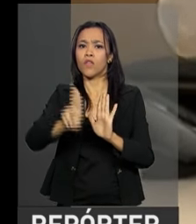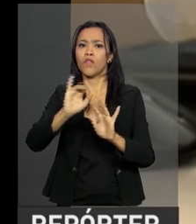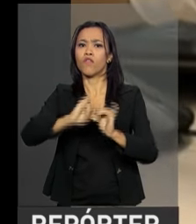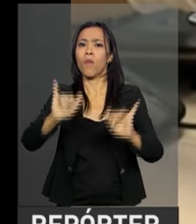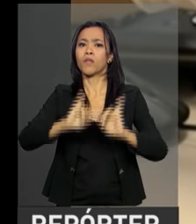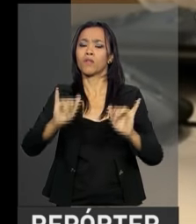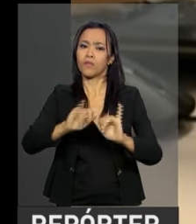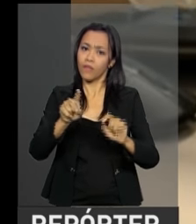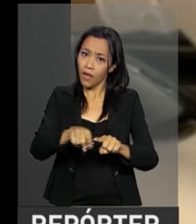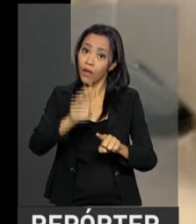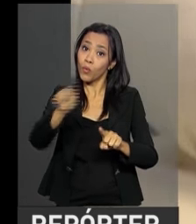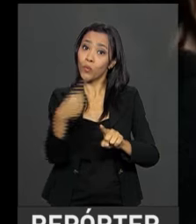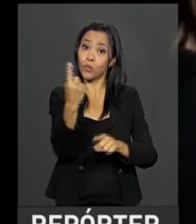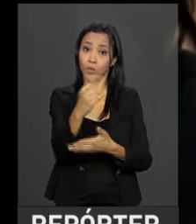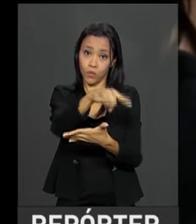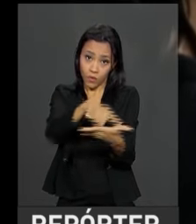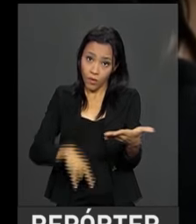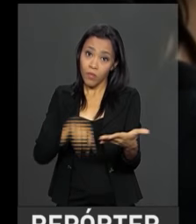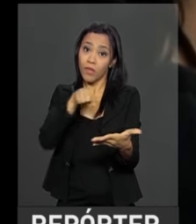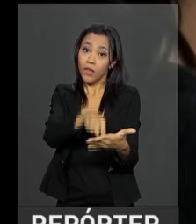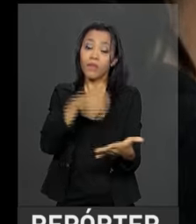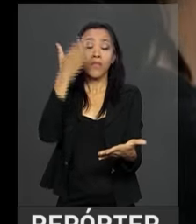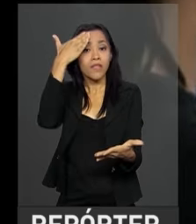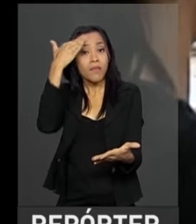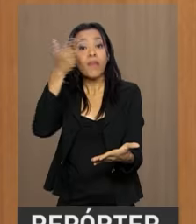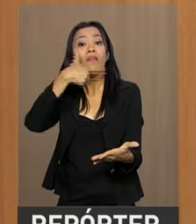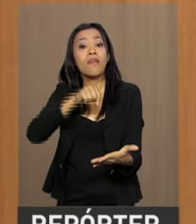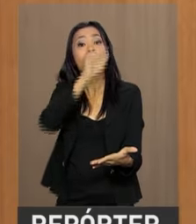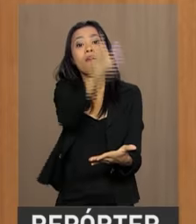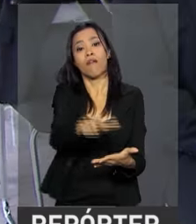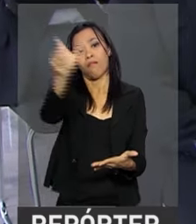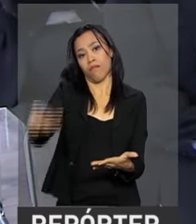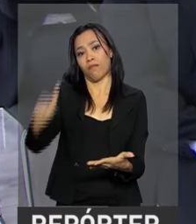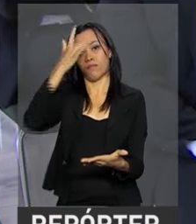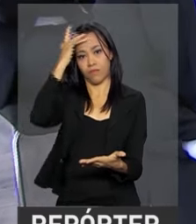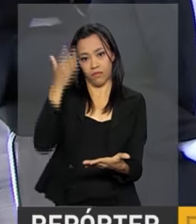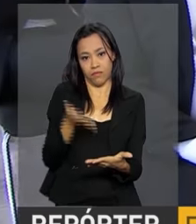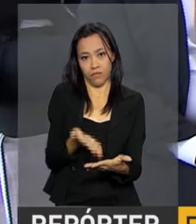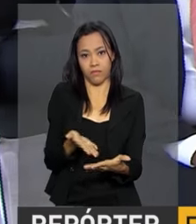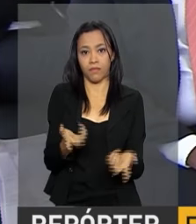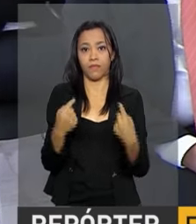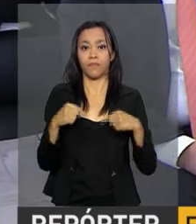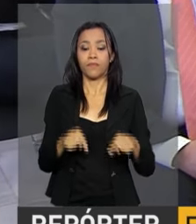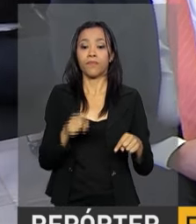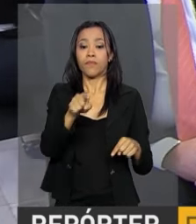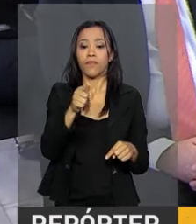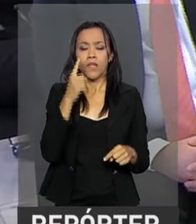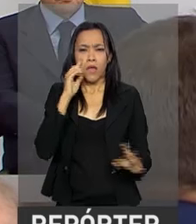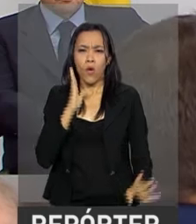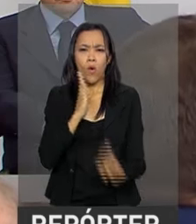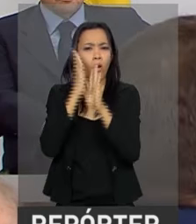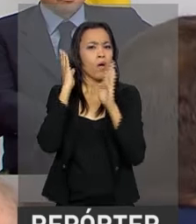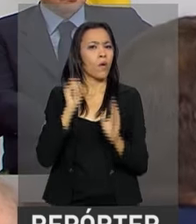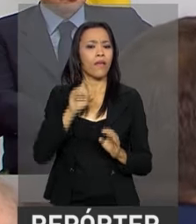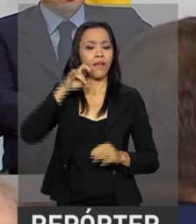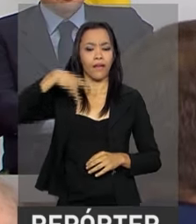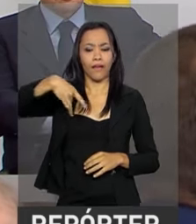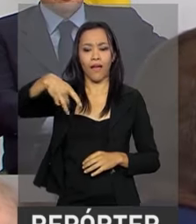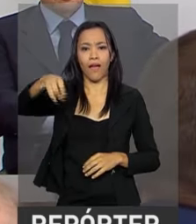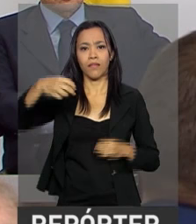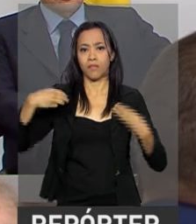possibilitar um documento único de identificação dos brasileiros. Constatamos em cada ministério